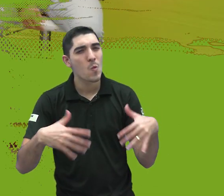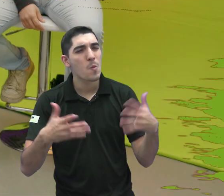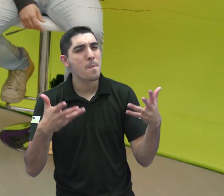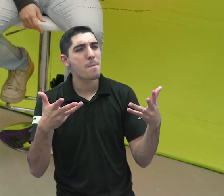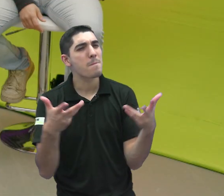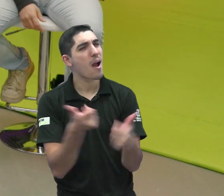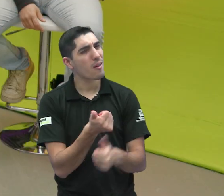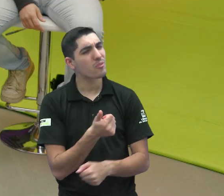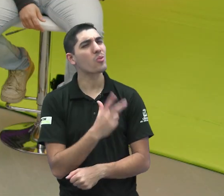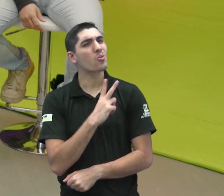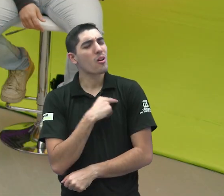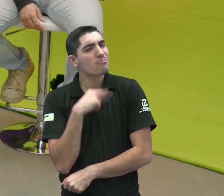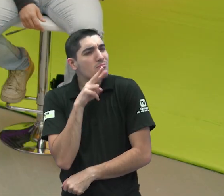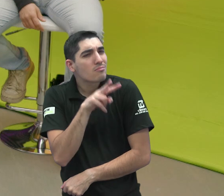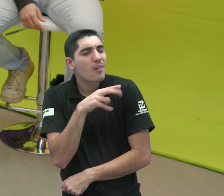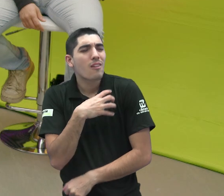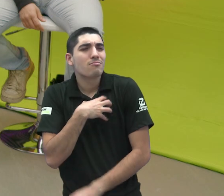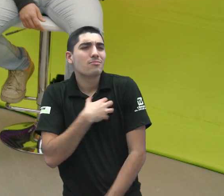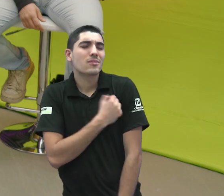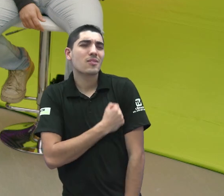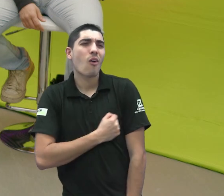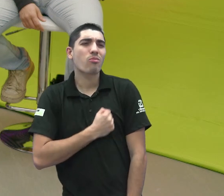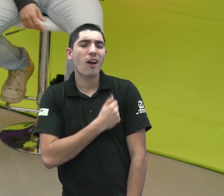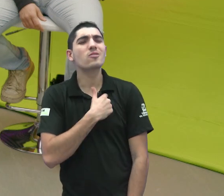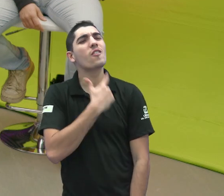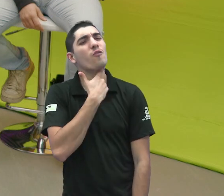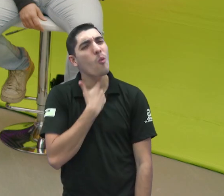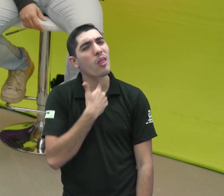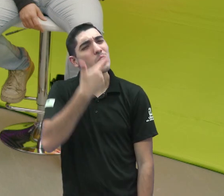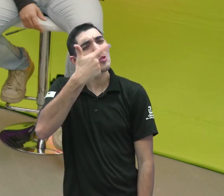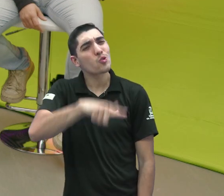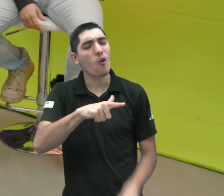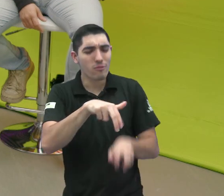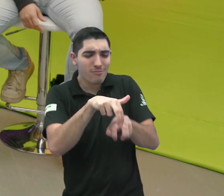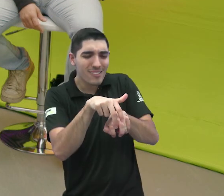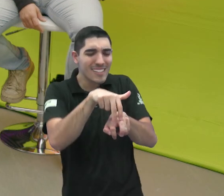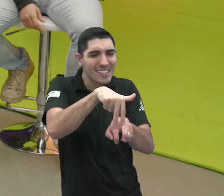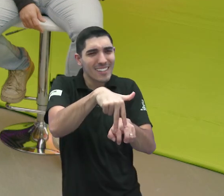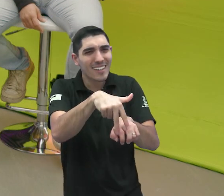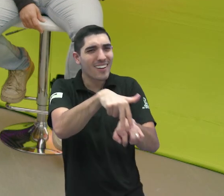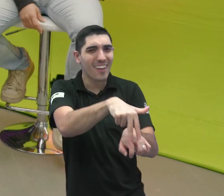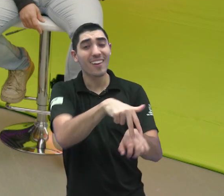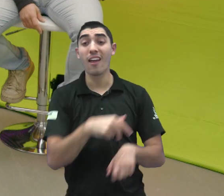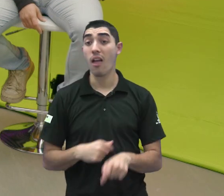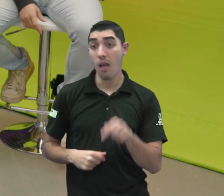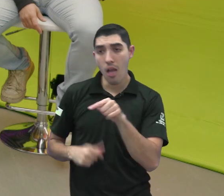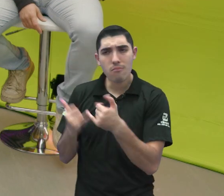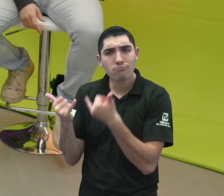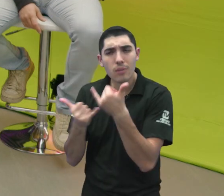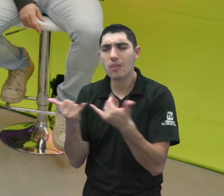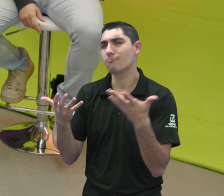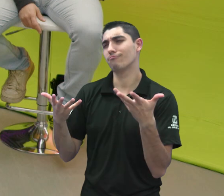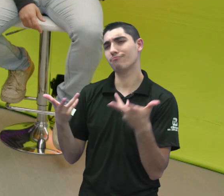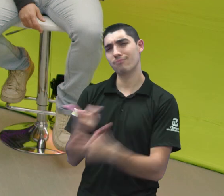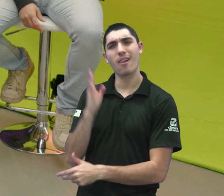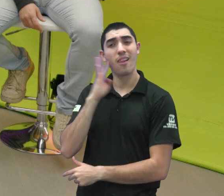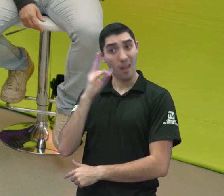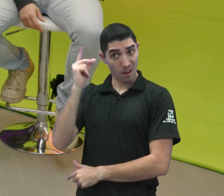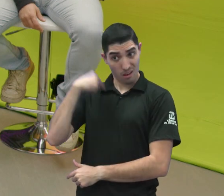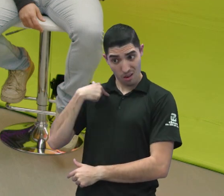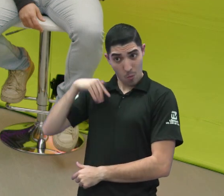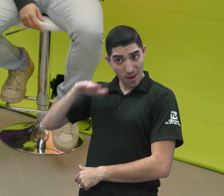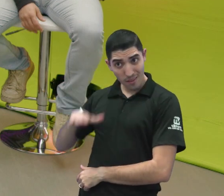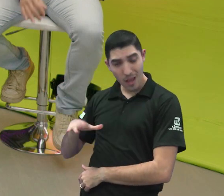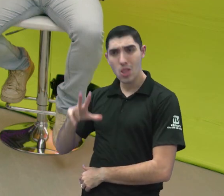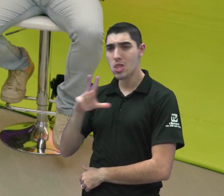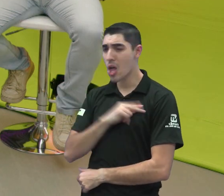Que delícia essa arte, né? Reviver, me deu saudade de praticar de novo essa arte, né? Essa prática. É uma brincadeira muito divertida também,